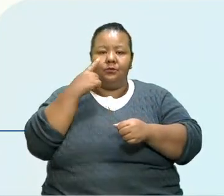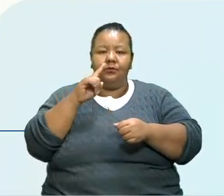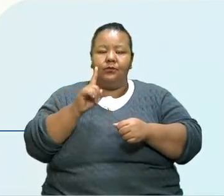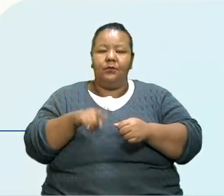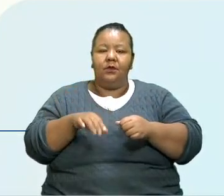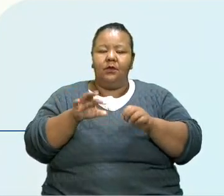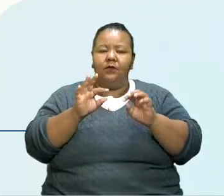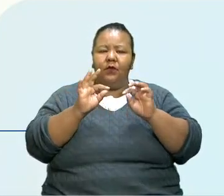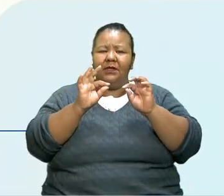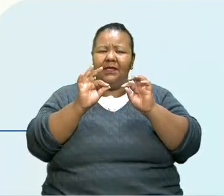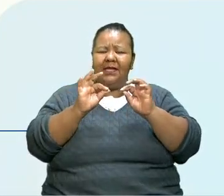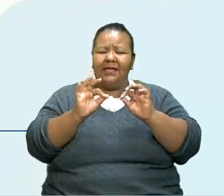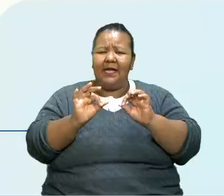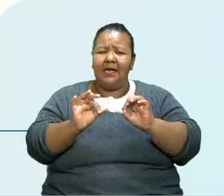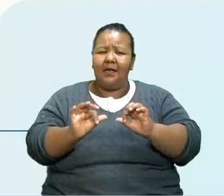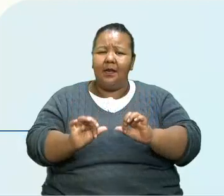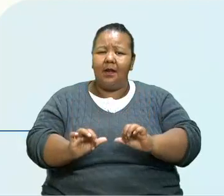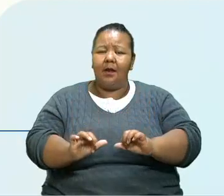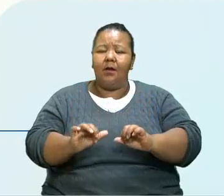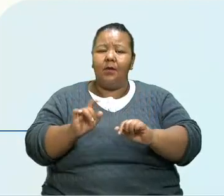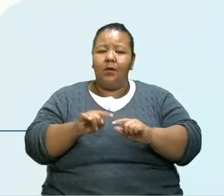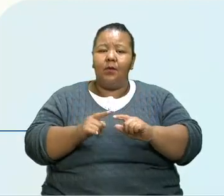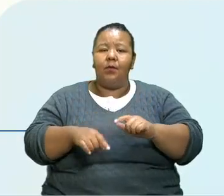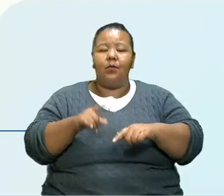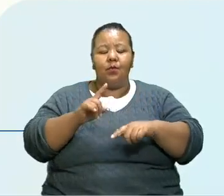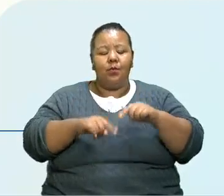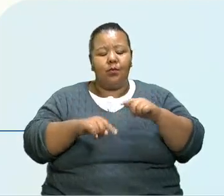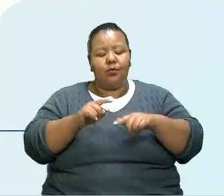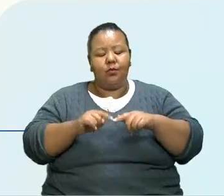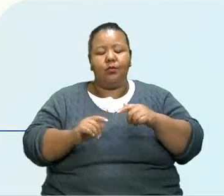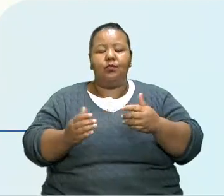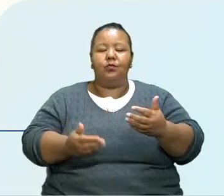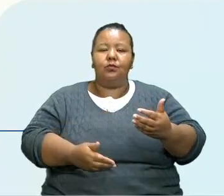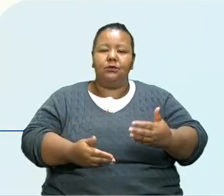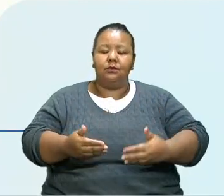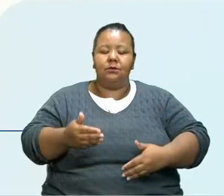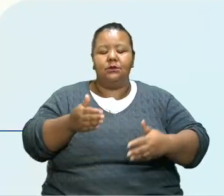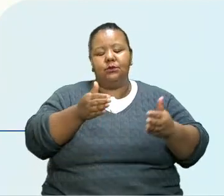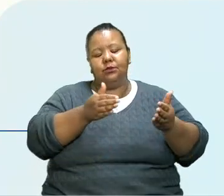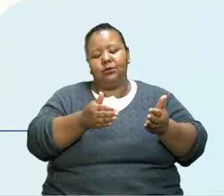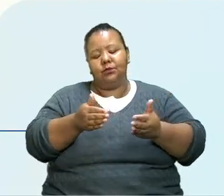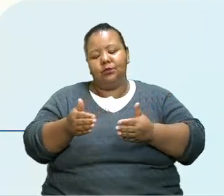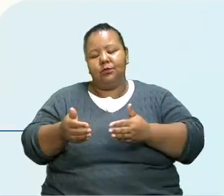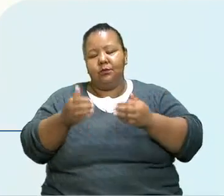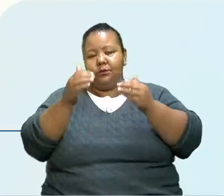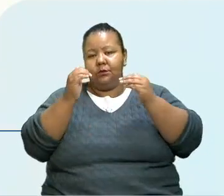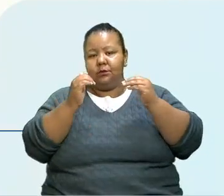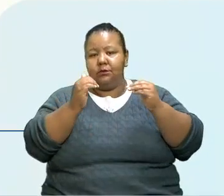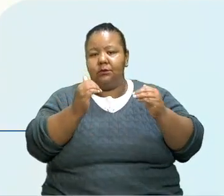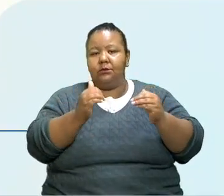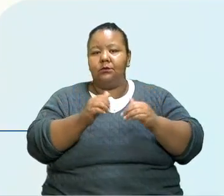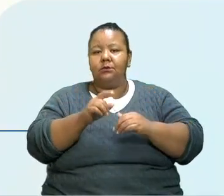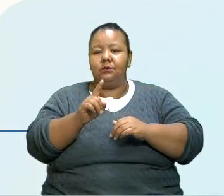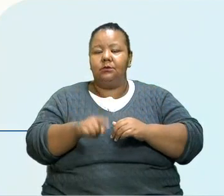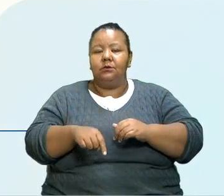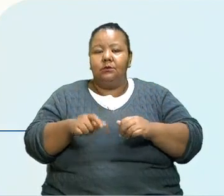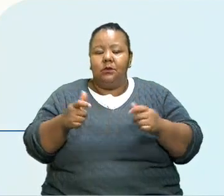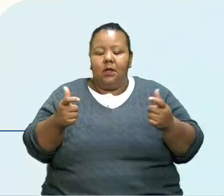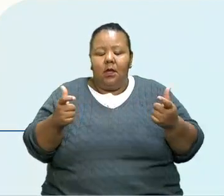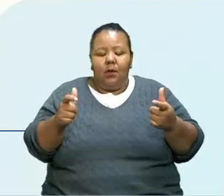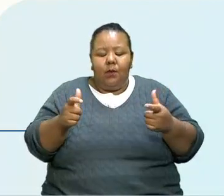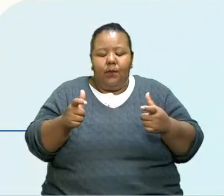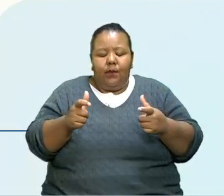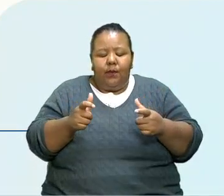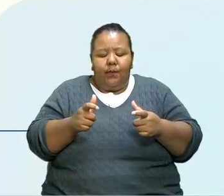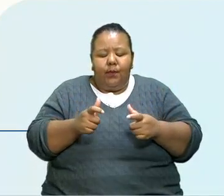muito, mas detalhar muito mesmo o produto, o serviço, as etapas que devem ser seguidas. Eu estou falando da micro-orientação,